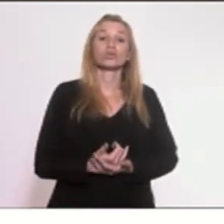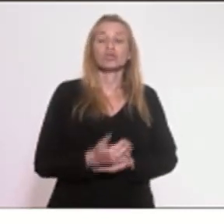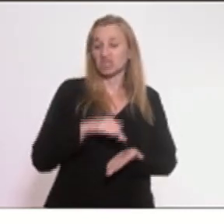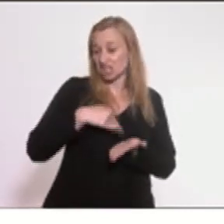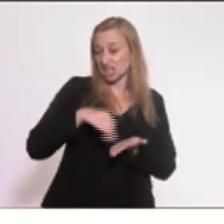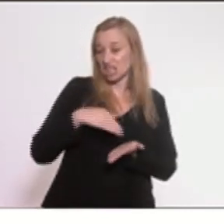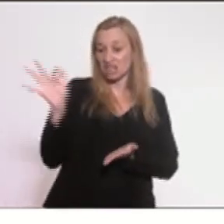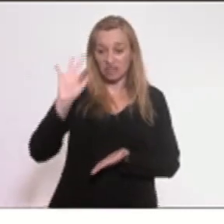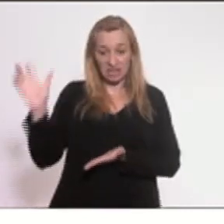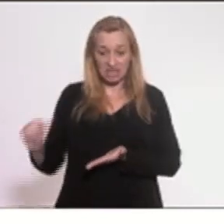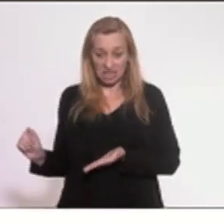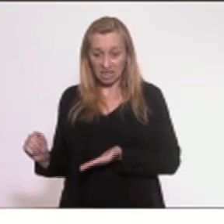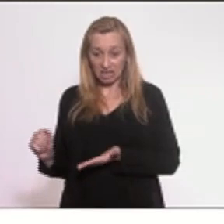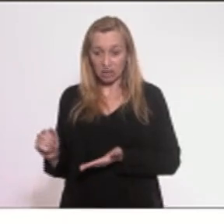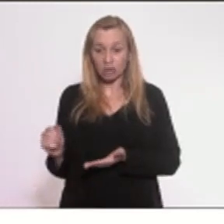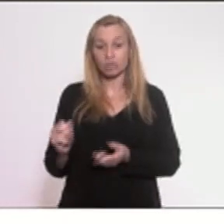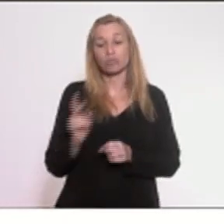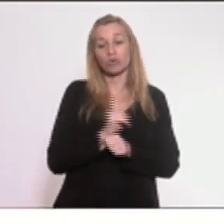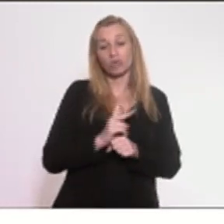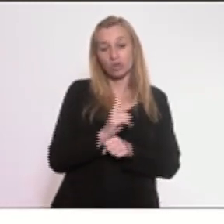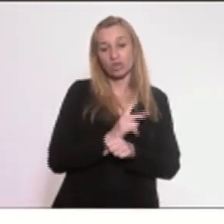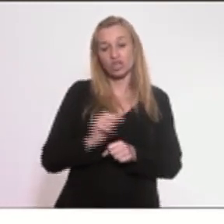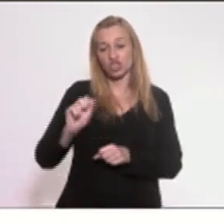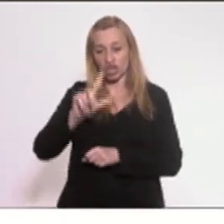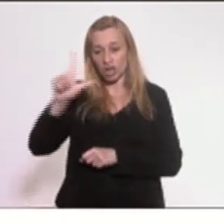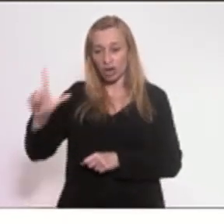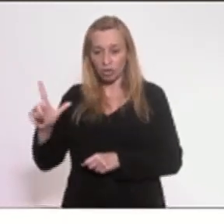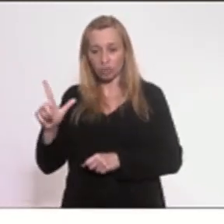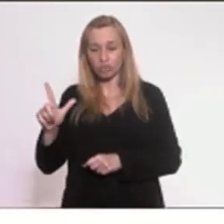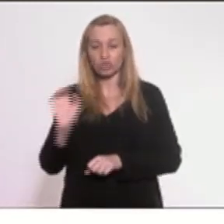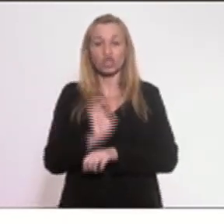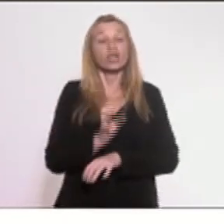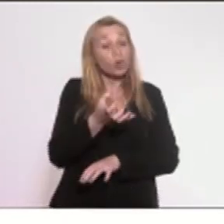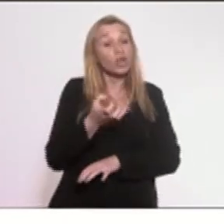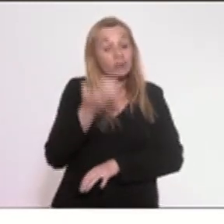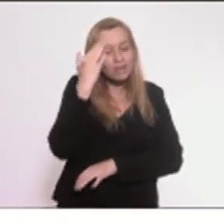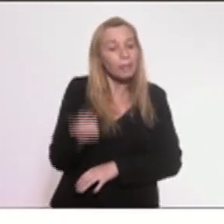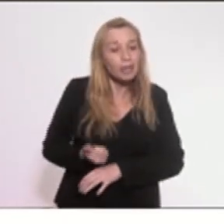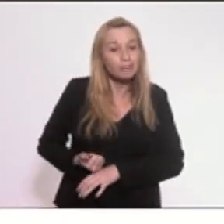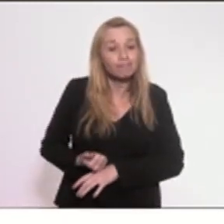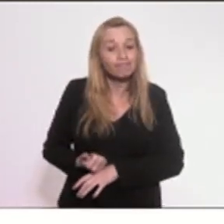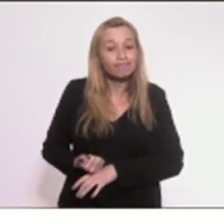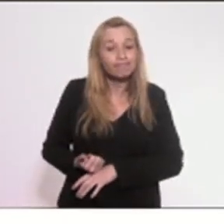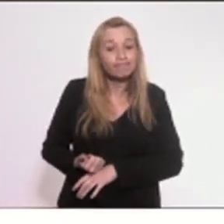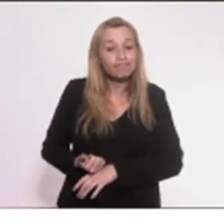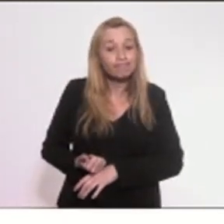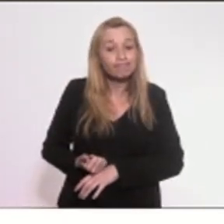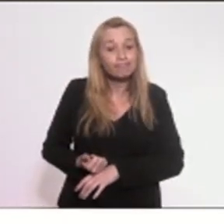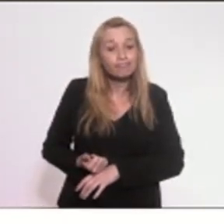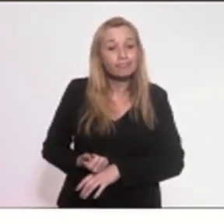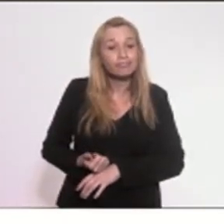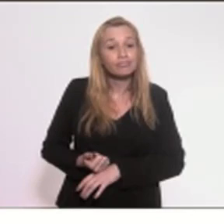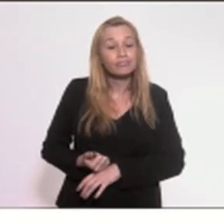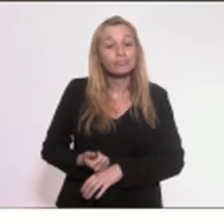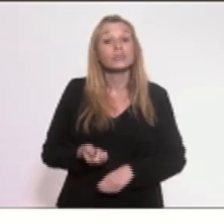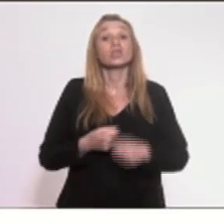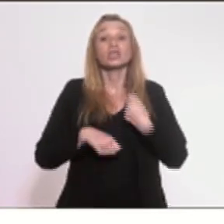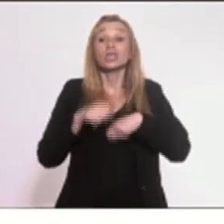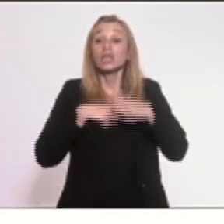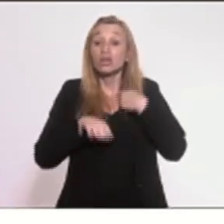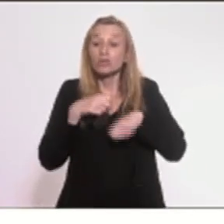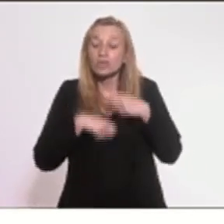de Fazenda, nem a Procuradoria-Geral do Estado. Eu quero saber da renegociação da